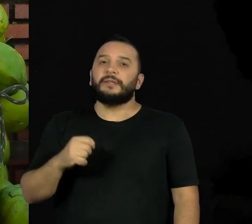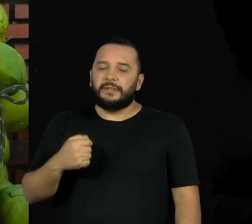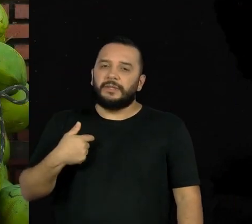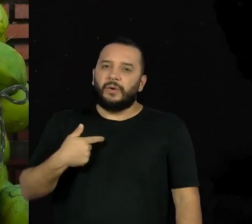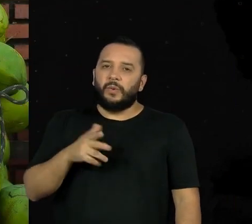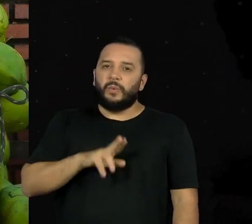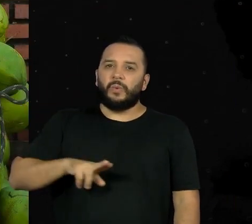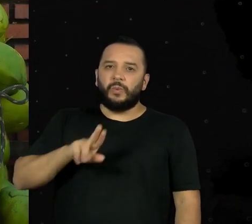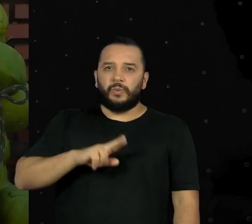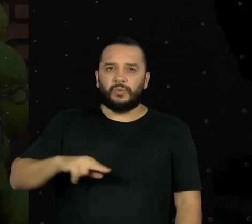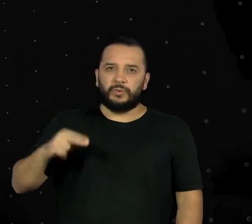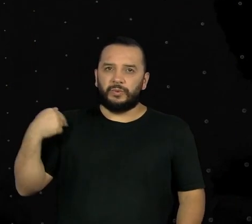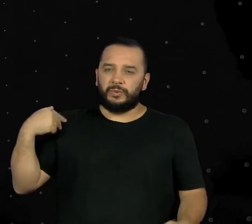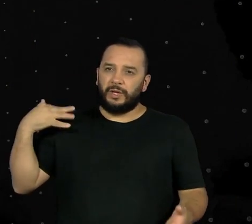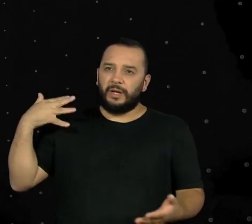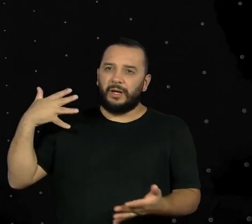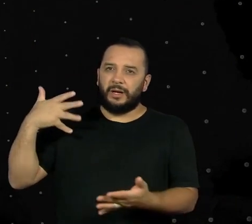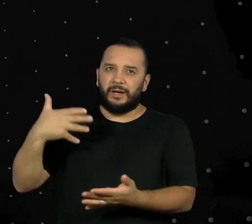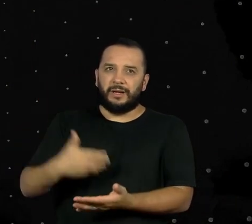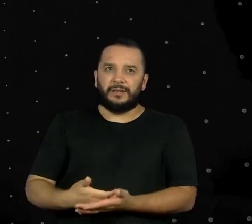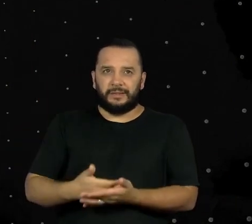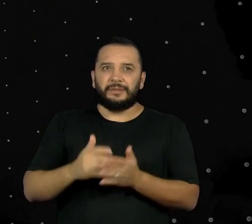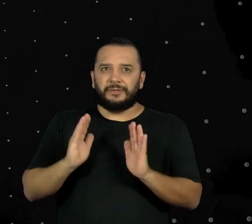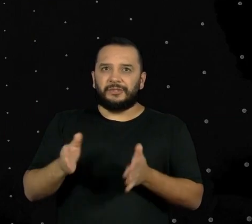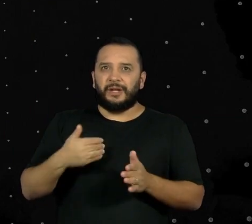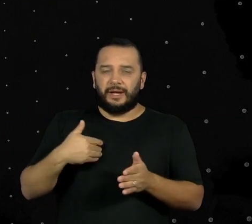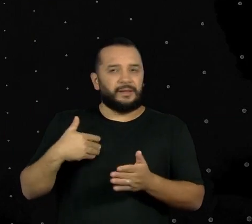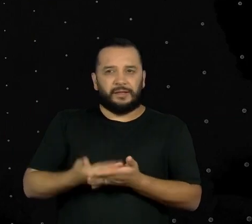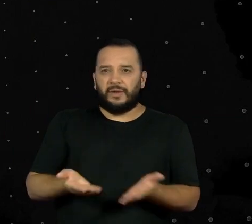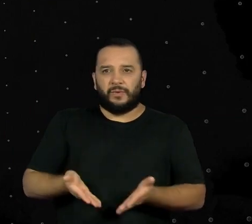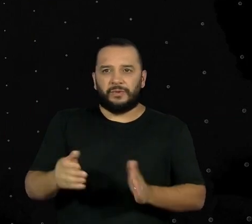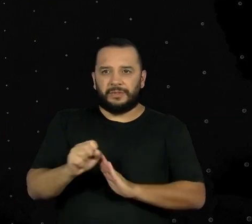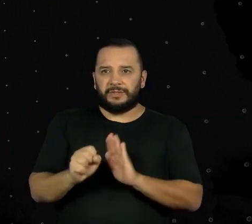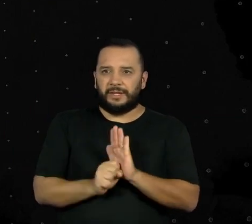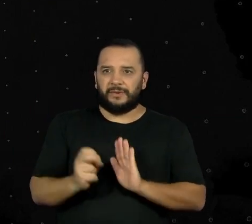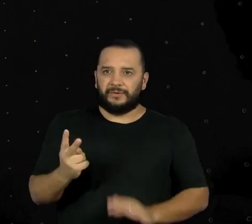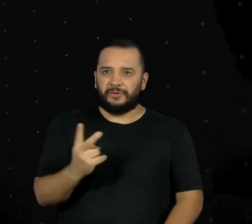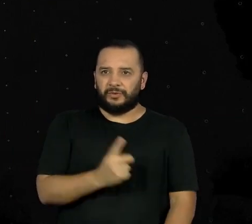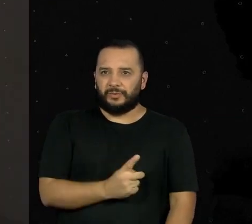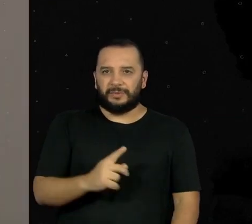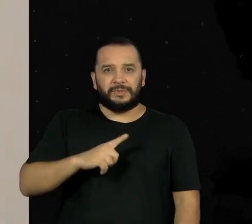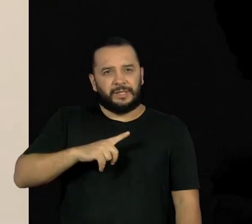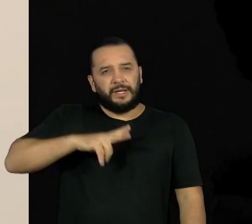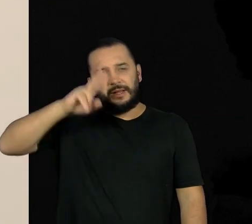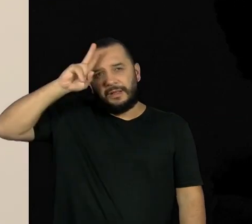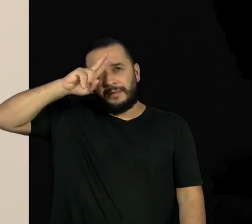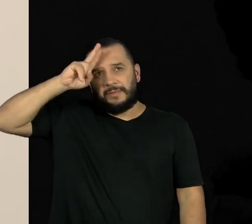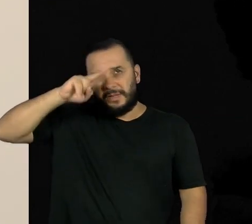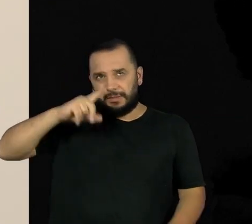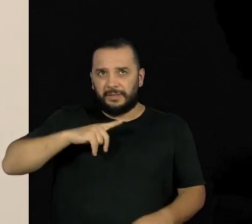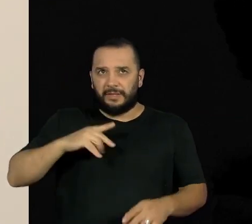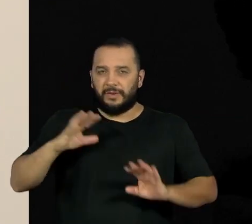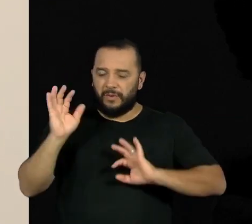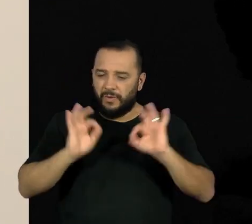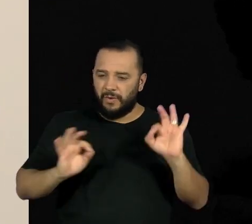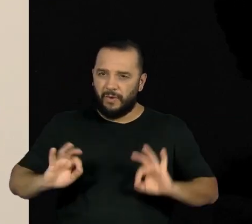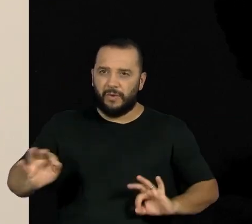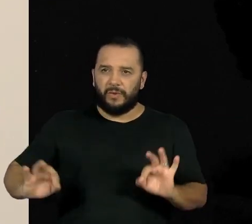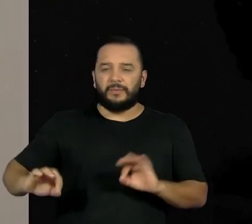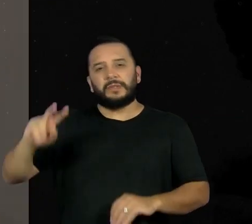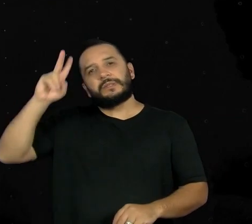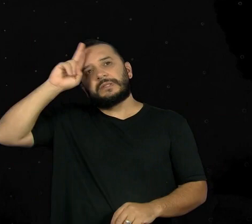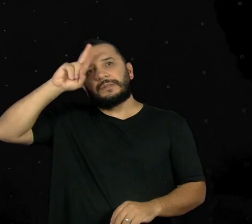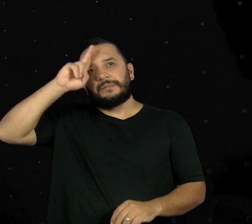usos contemporâneos do século XXI. Acho que tem muito disso, dessas memórias, dessas vestimentas, dessas